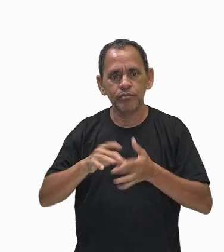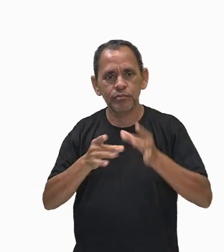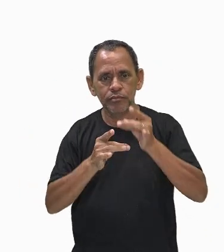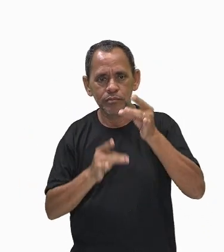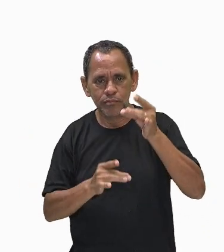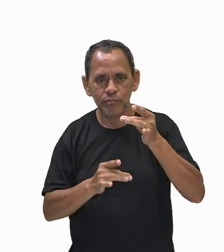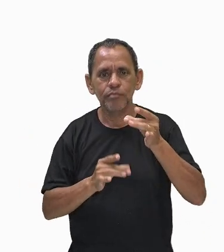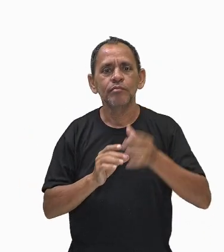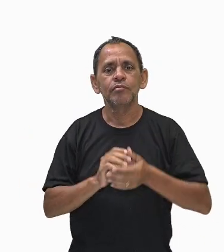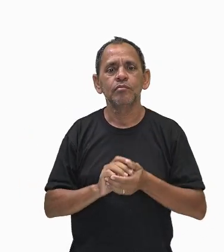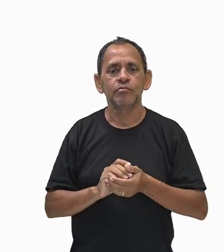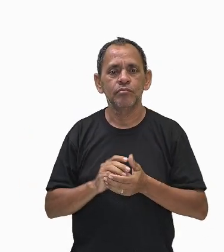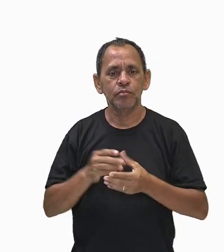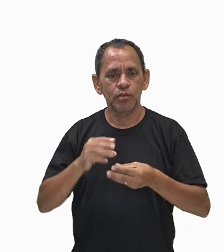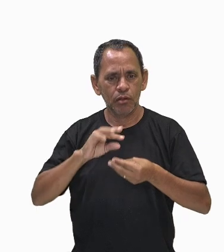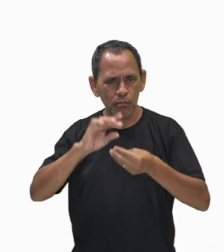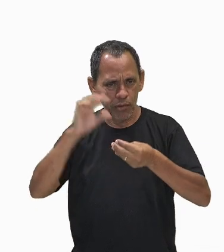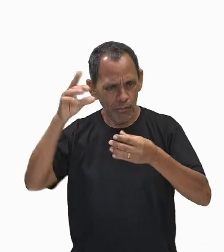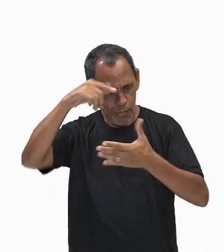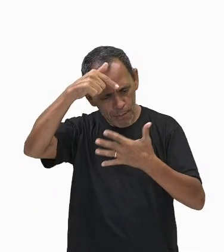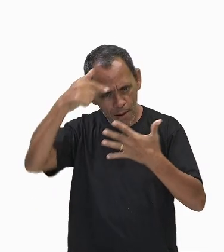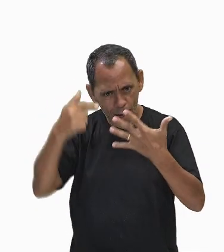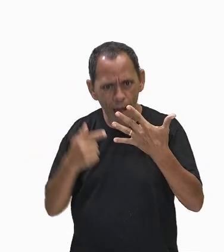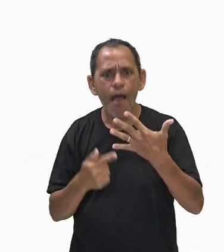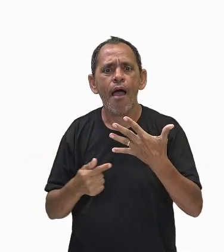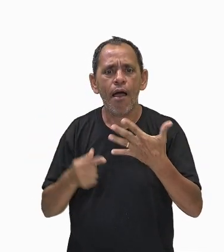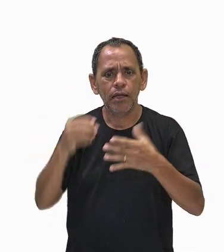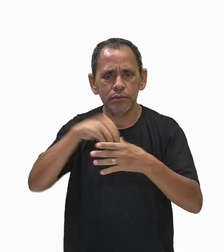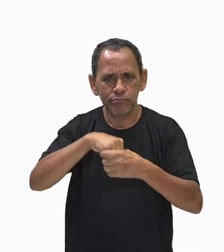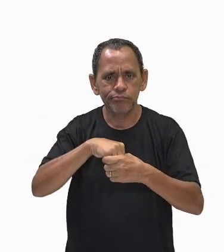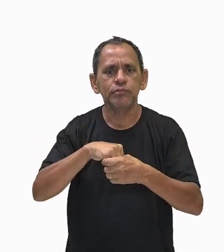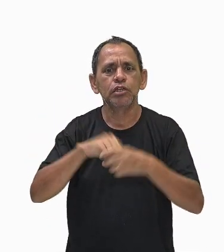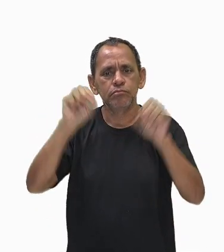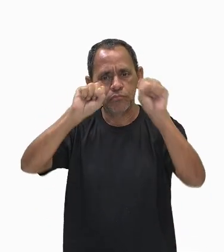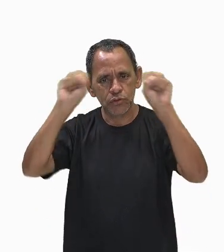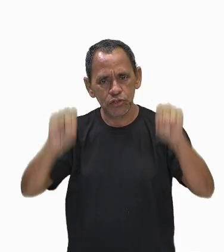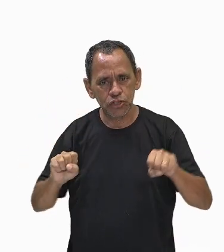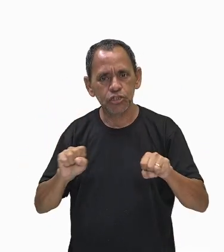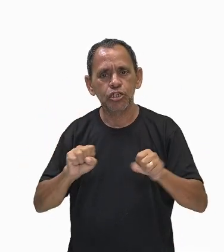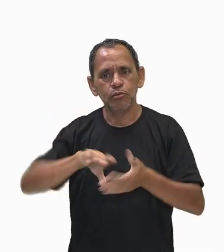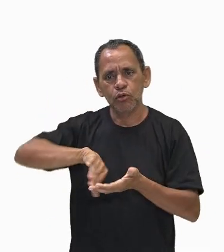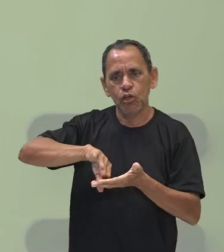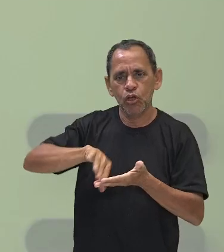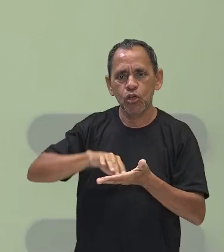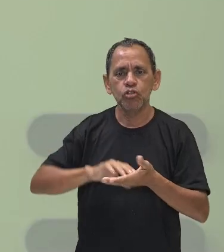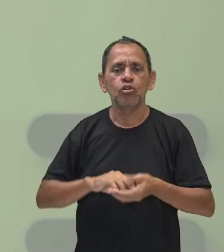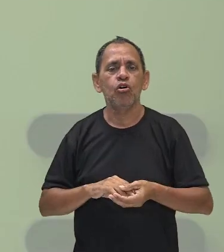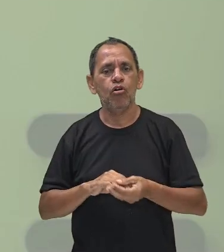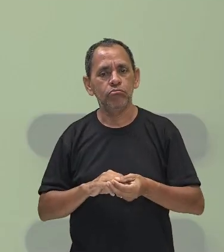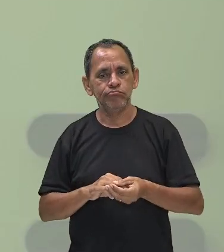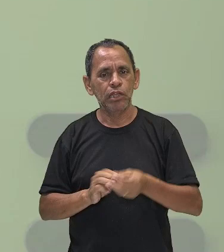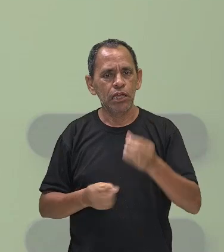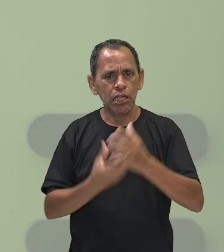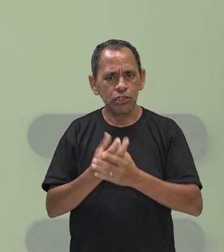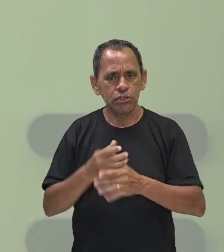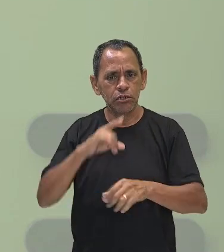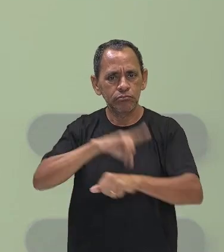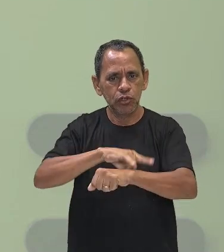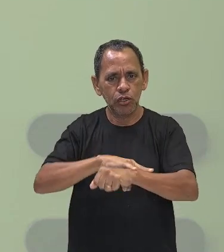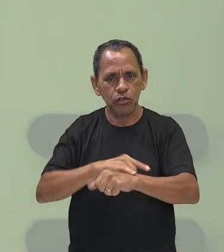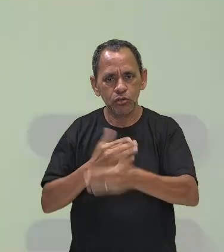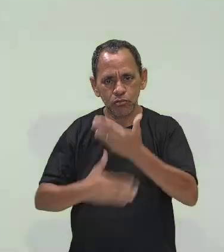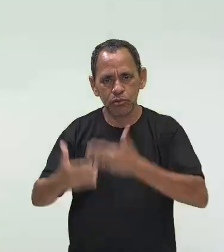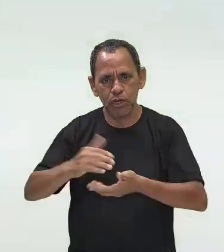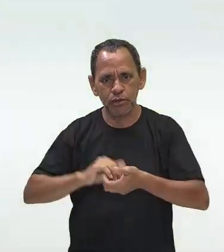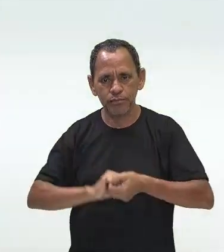Detalhamento, Componentes do Sistema Excretor, Formação da urina e principais doenças. Então, vamos começar a nossa